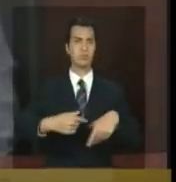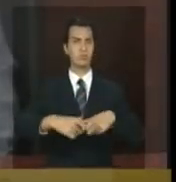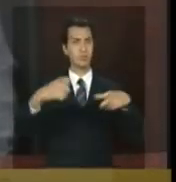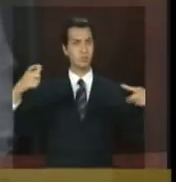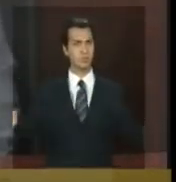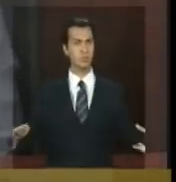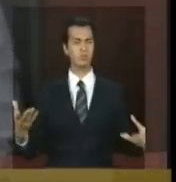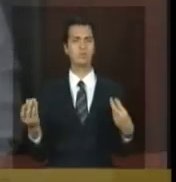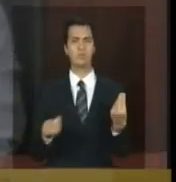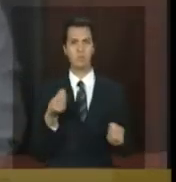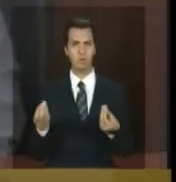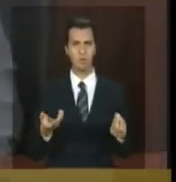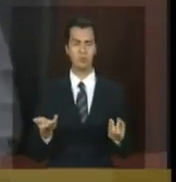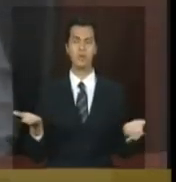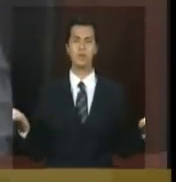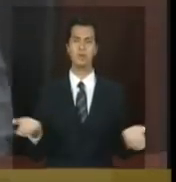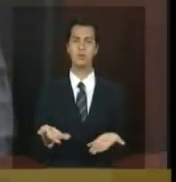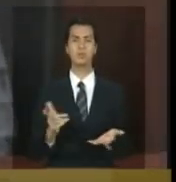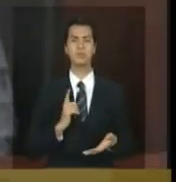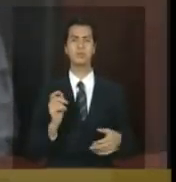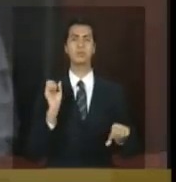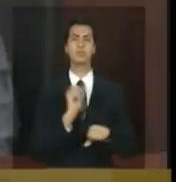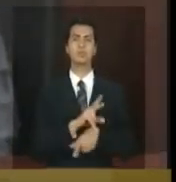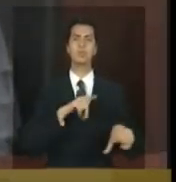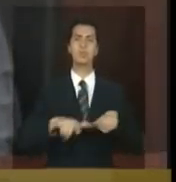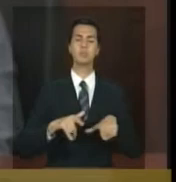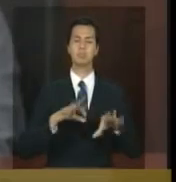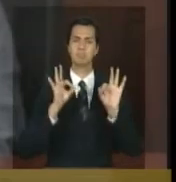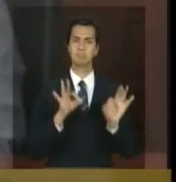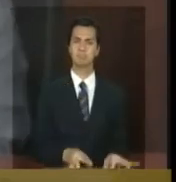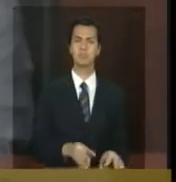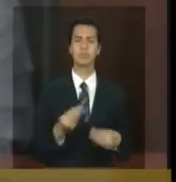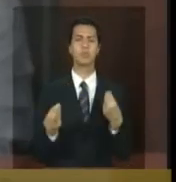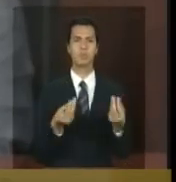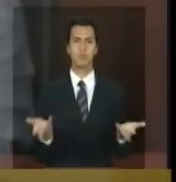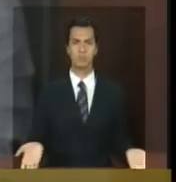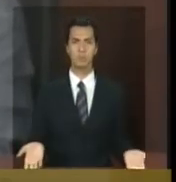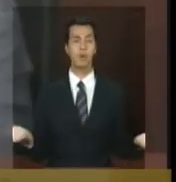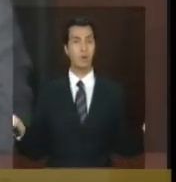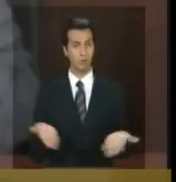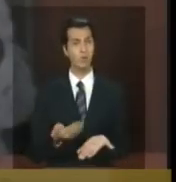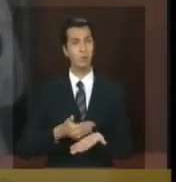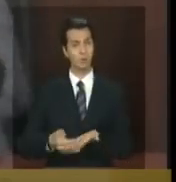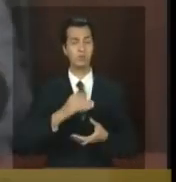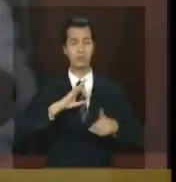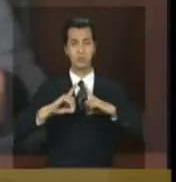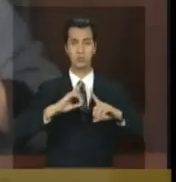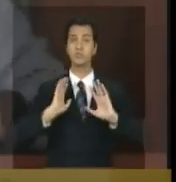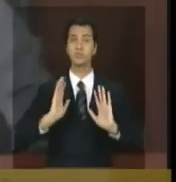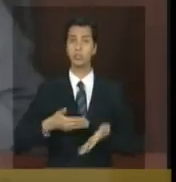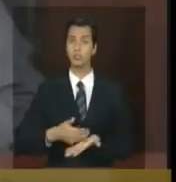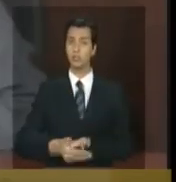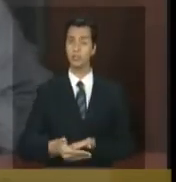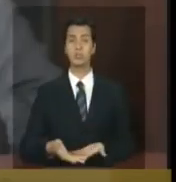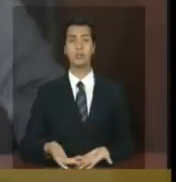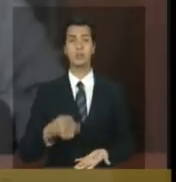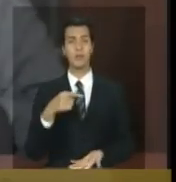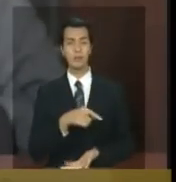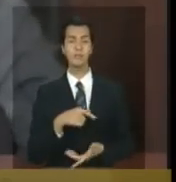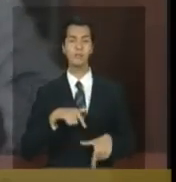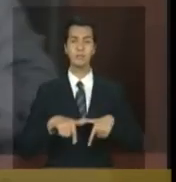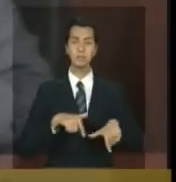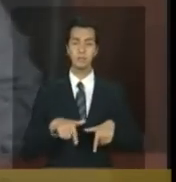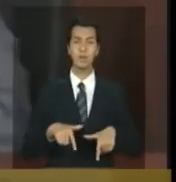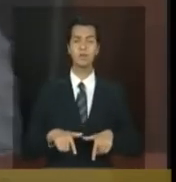é que isso coloca na agenda, além do debate sobre empregos decentes? Isso está na mesa, senhores. Essa formulação é a formulação que